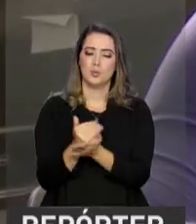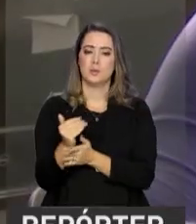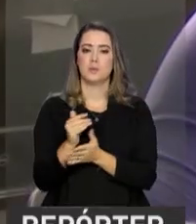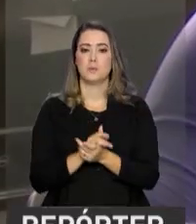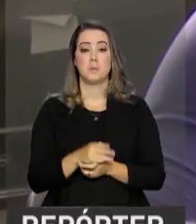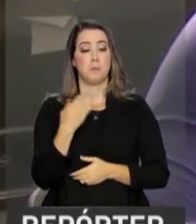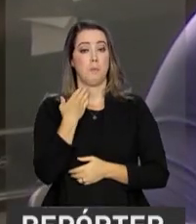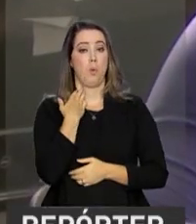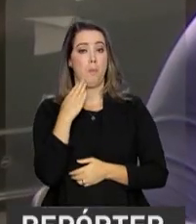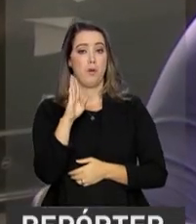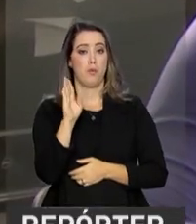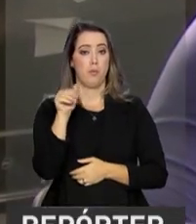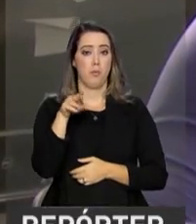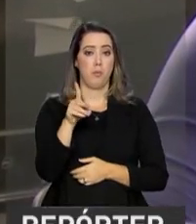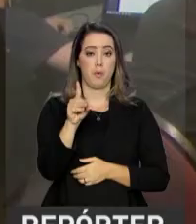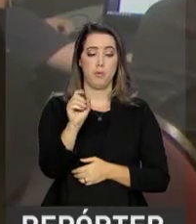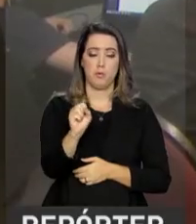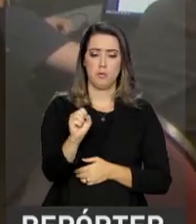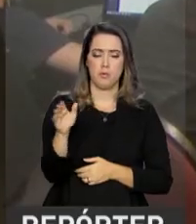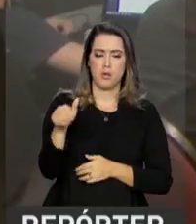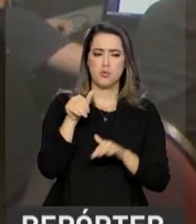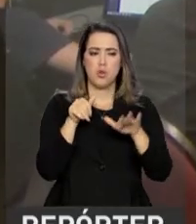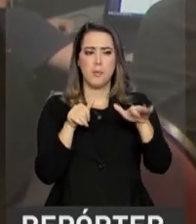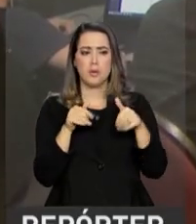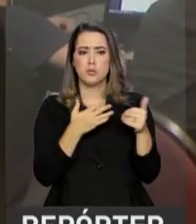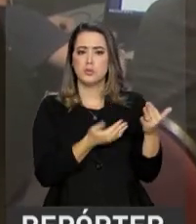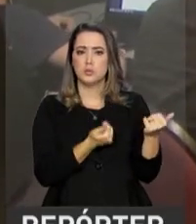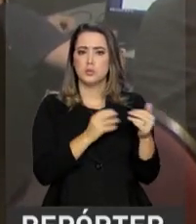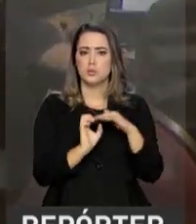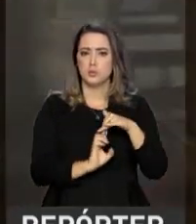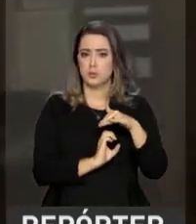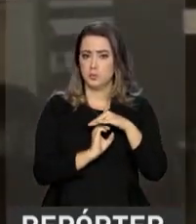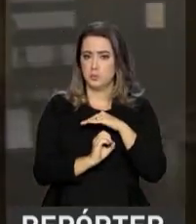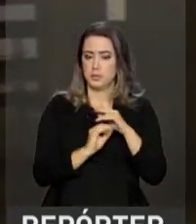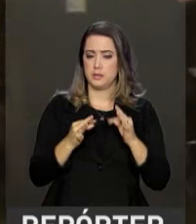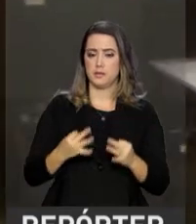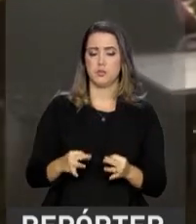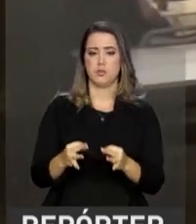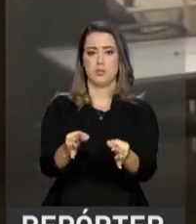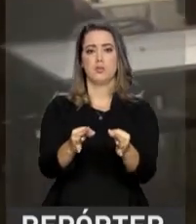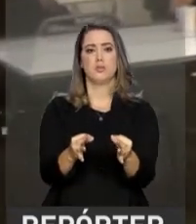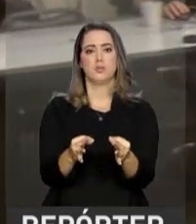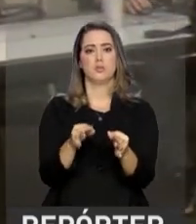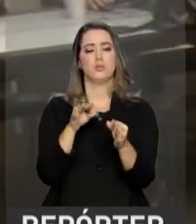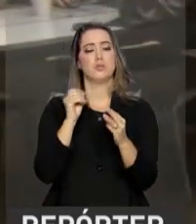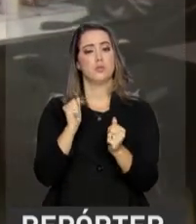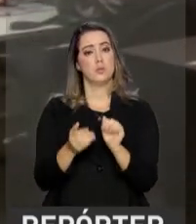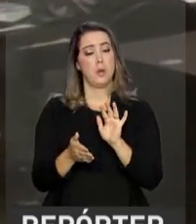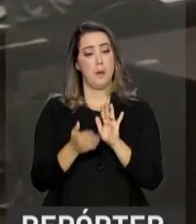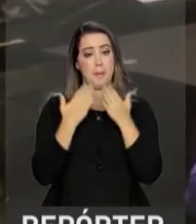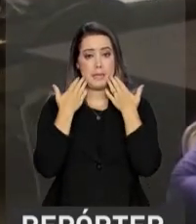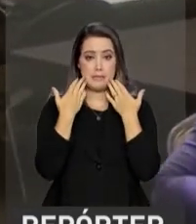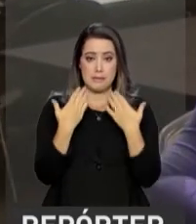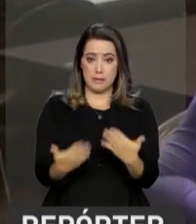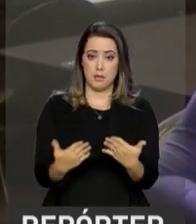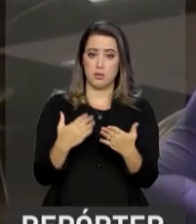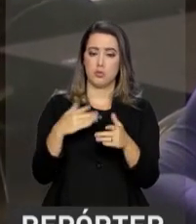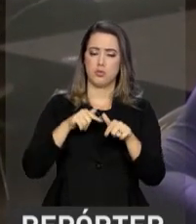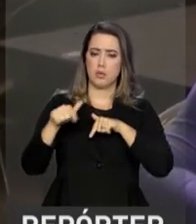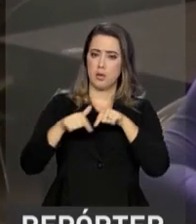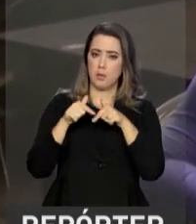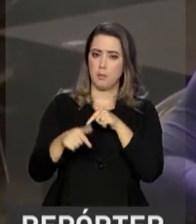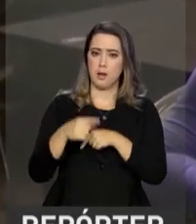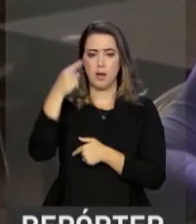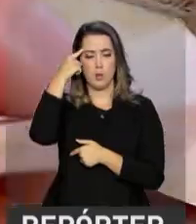o bnds abriu chamada para que jovens empreendedores da área de tecnologia se apresentem com idéias que